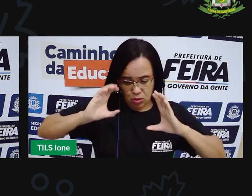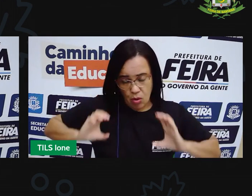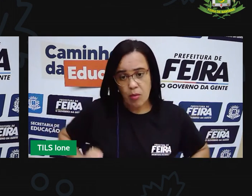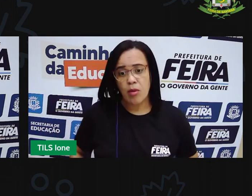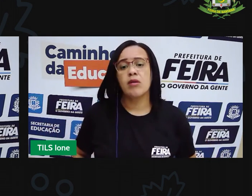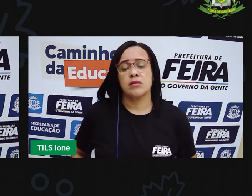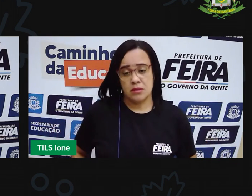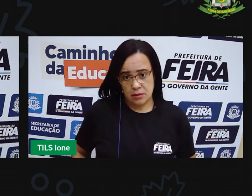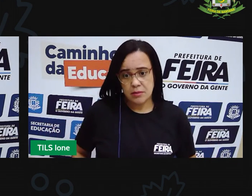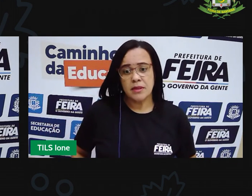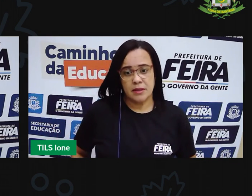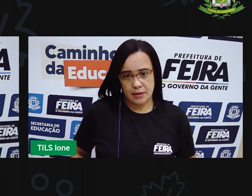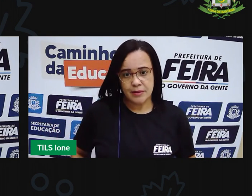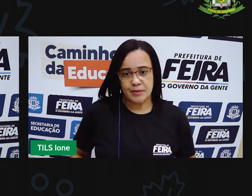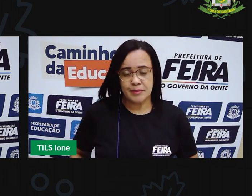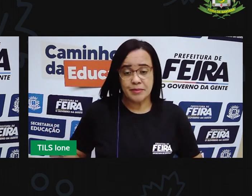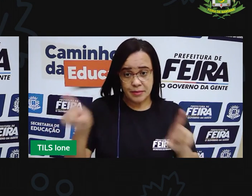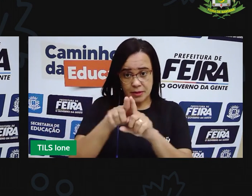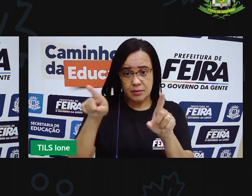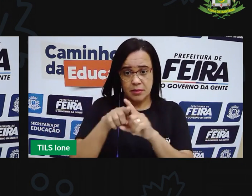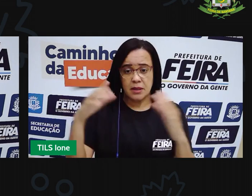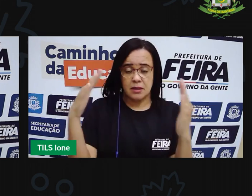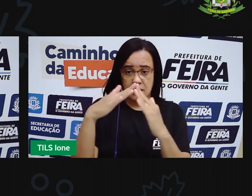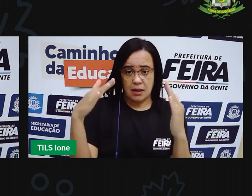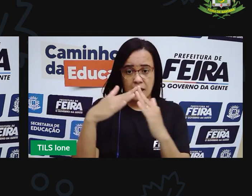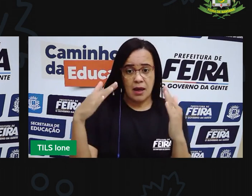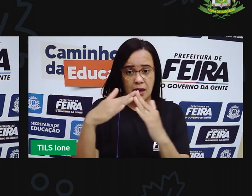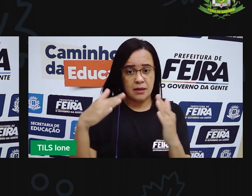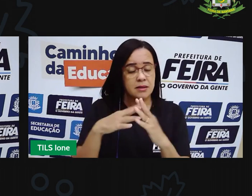conseguir fazer